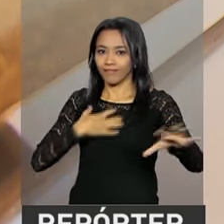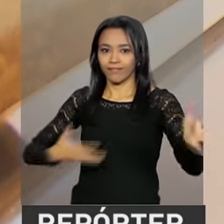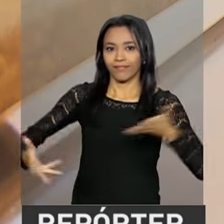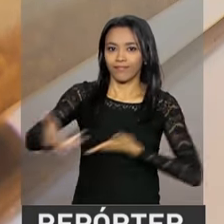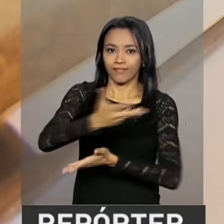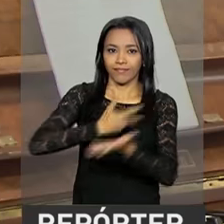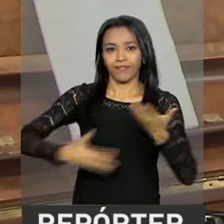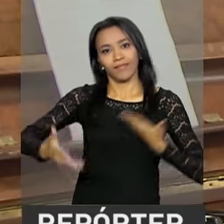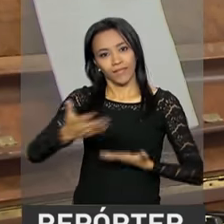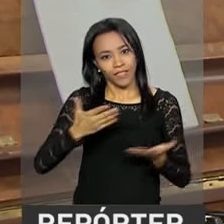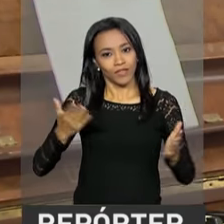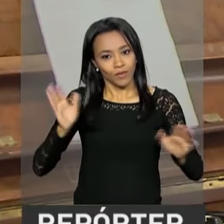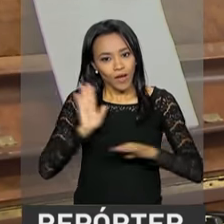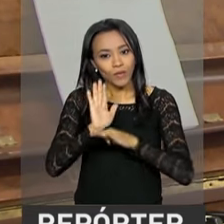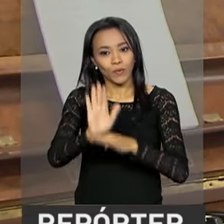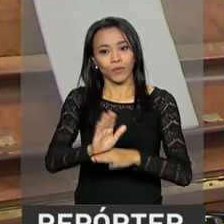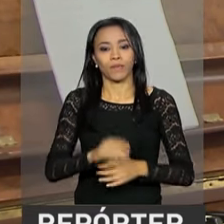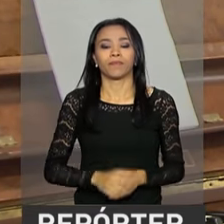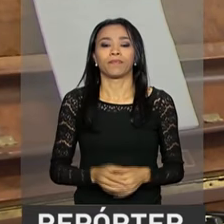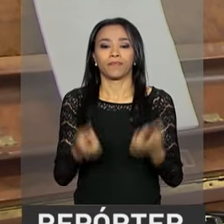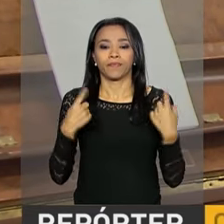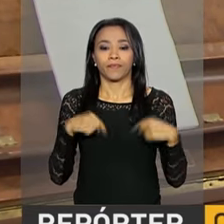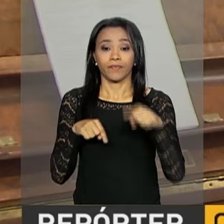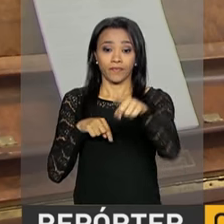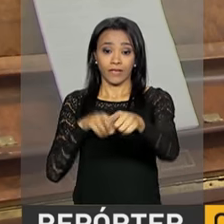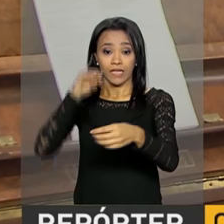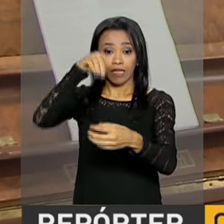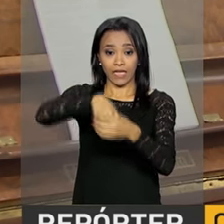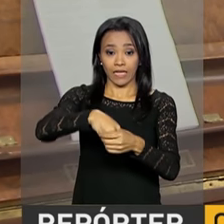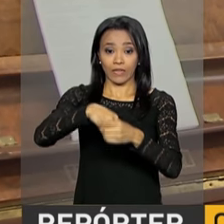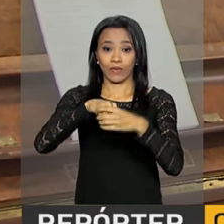do tratamento. No hospital ele está